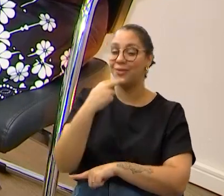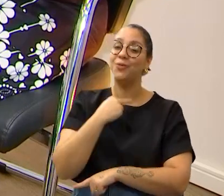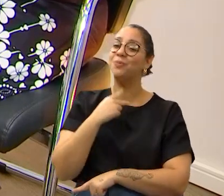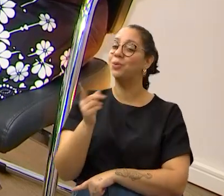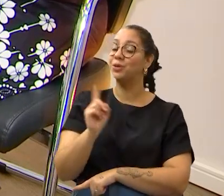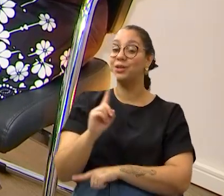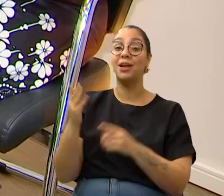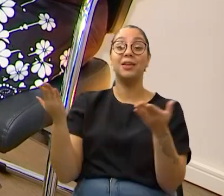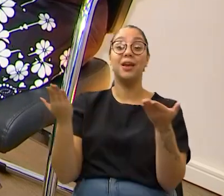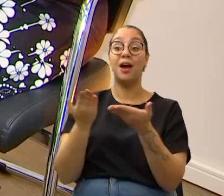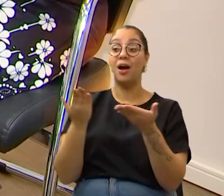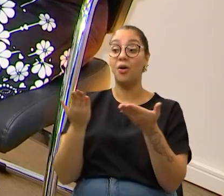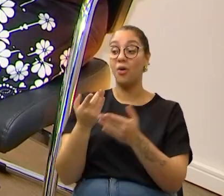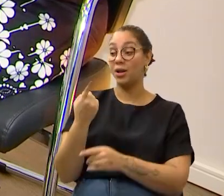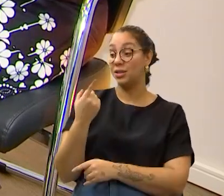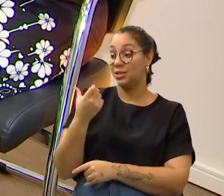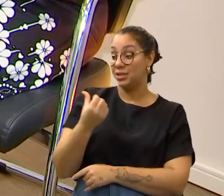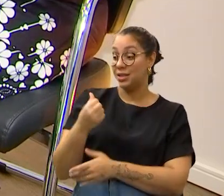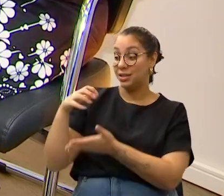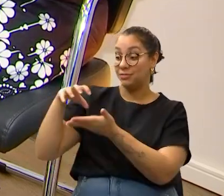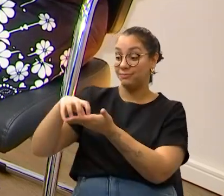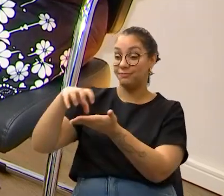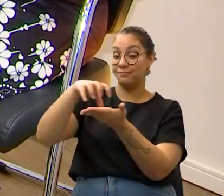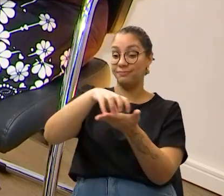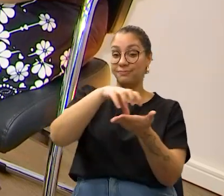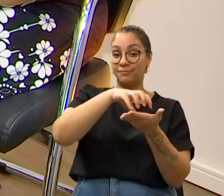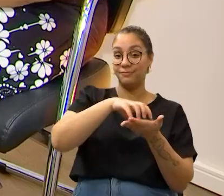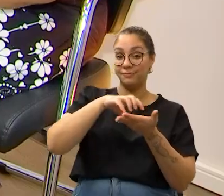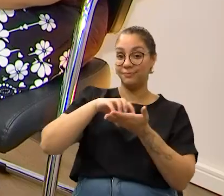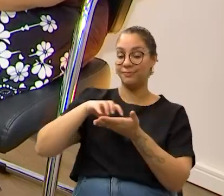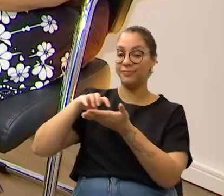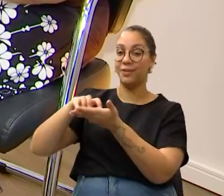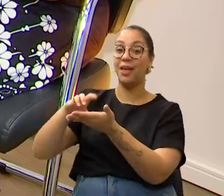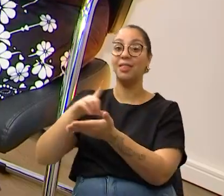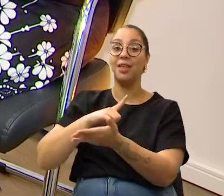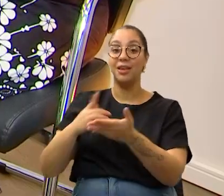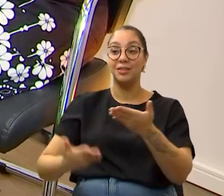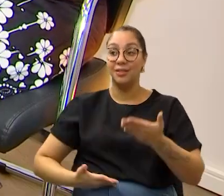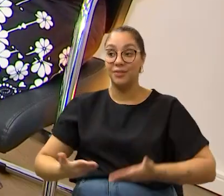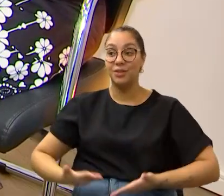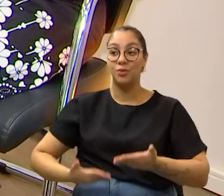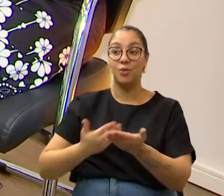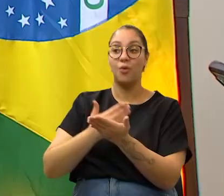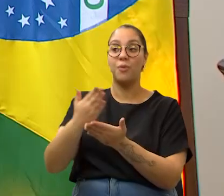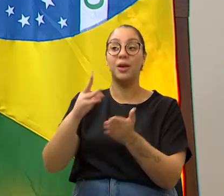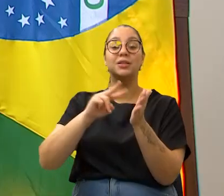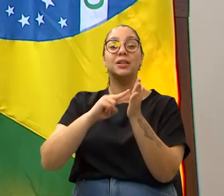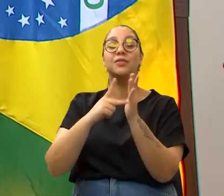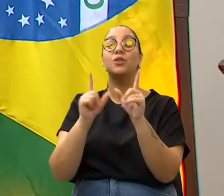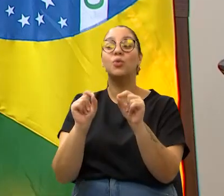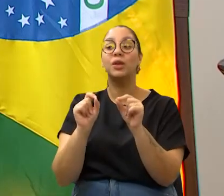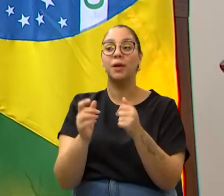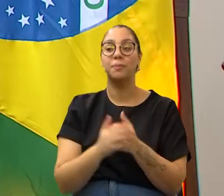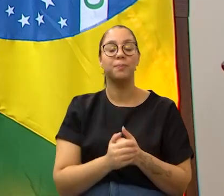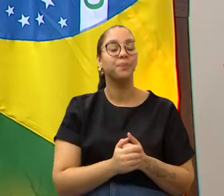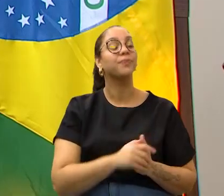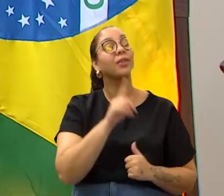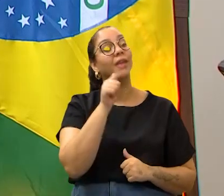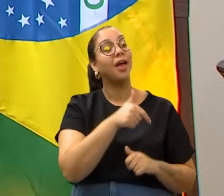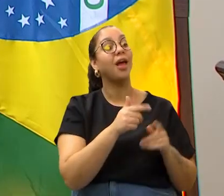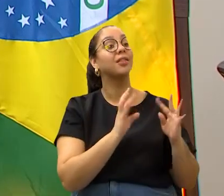e agora 16 centros de saúde da cidade começam a ter esse serviço. O que isso significa? É